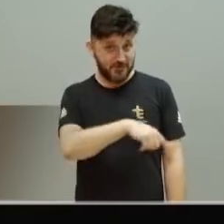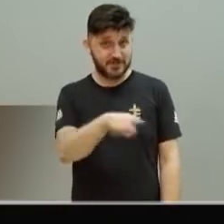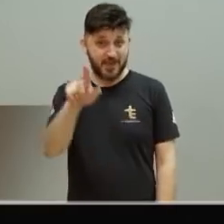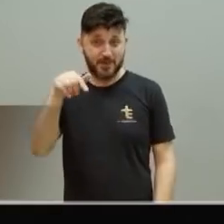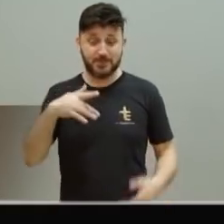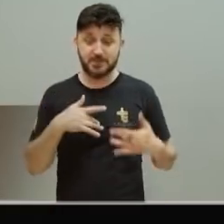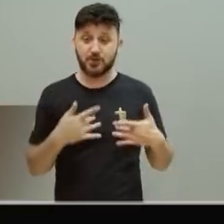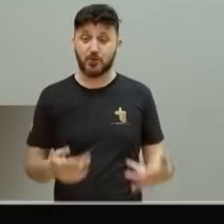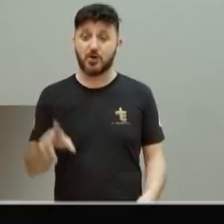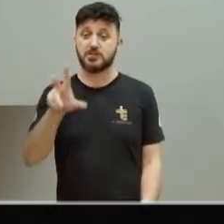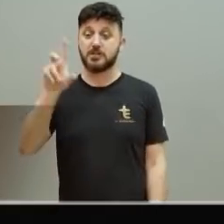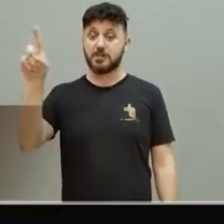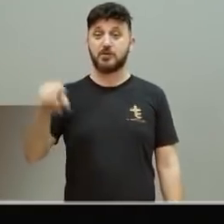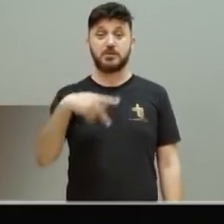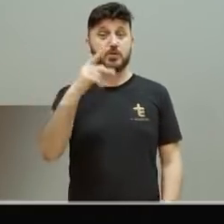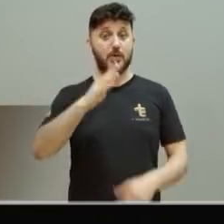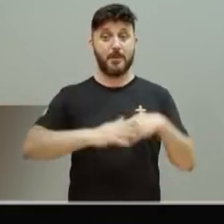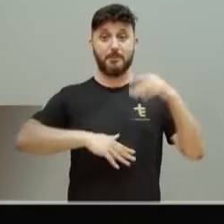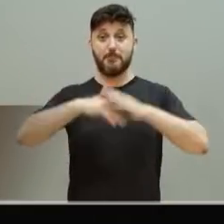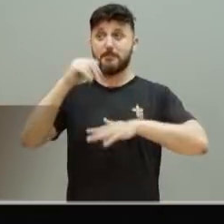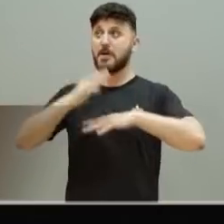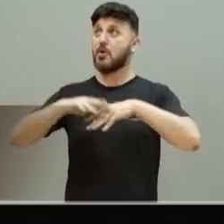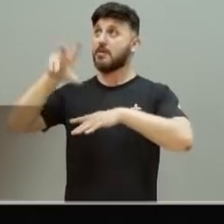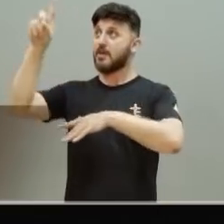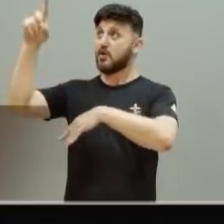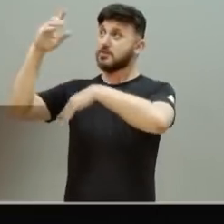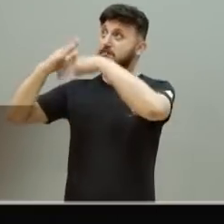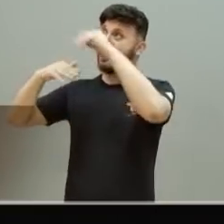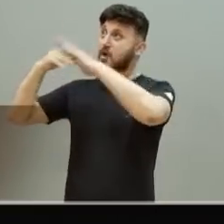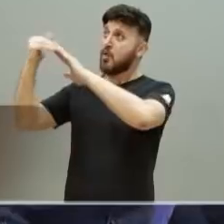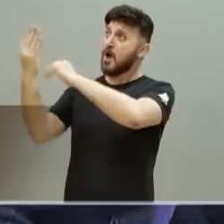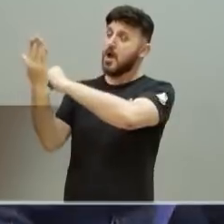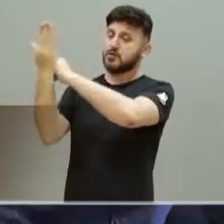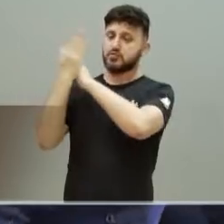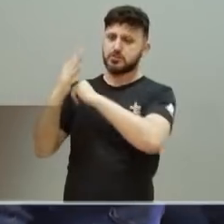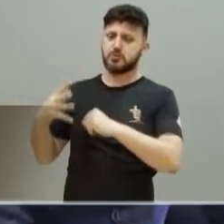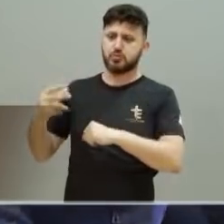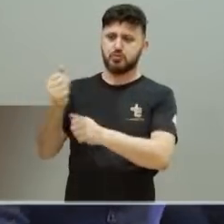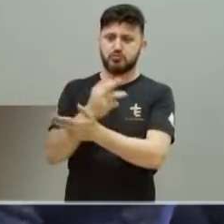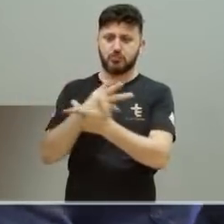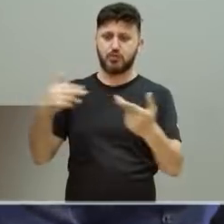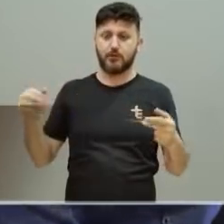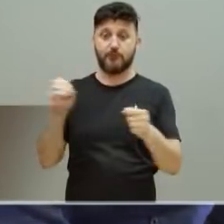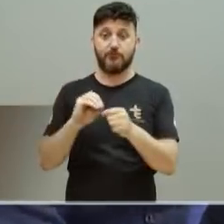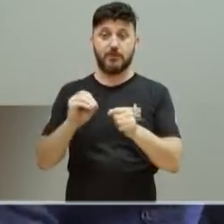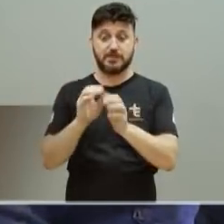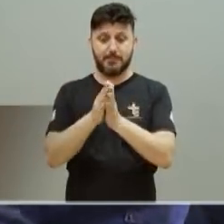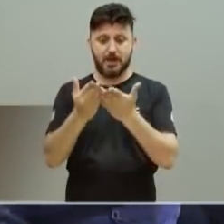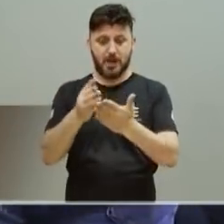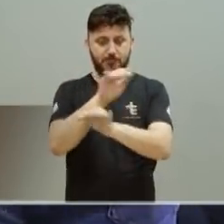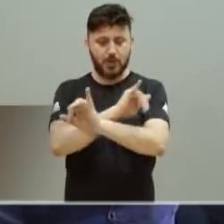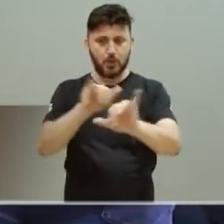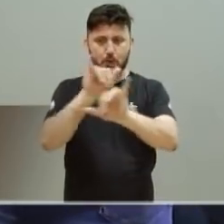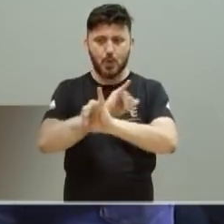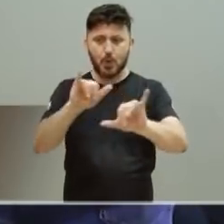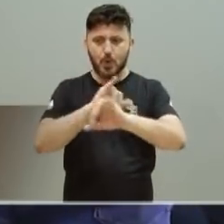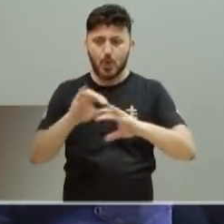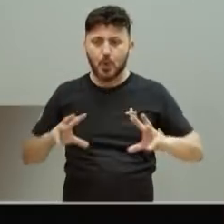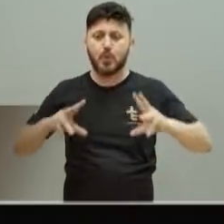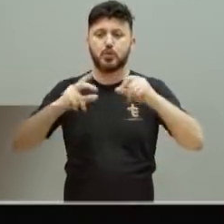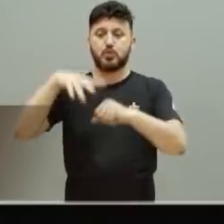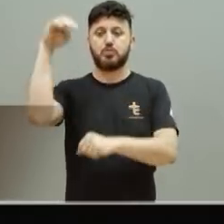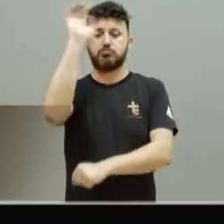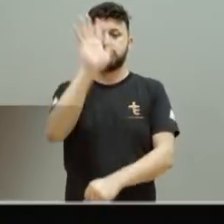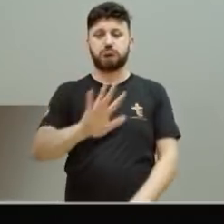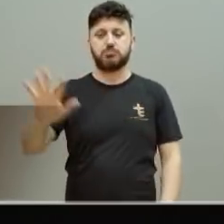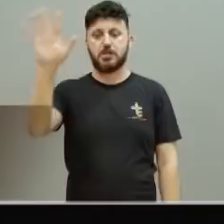É a sua mão misericordiosa que ajuda tudo isso e faz essa palavra chegar a milhões de corações que agora